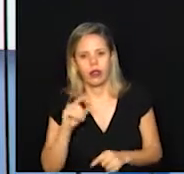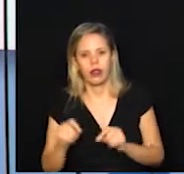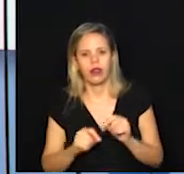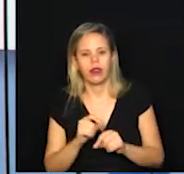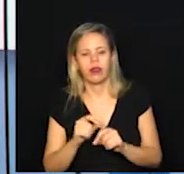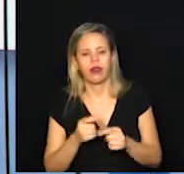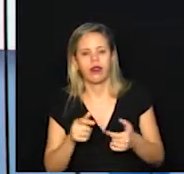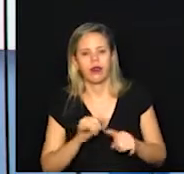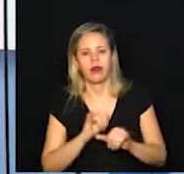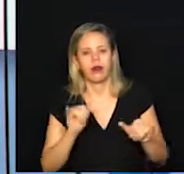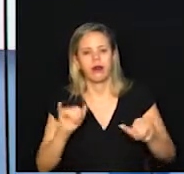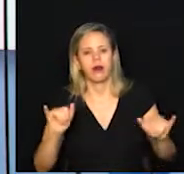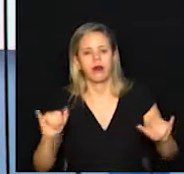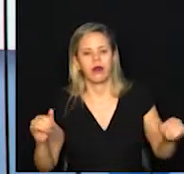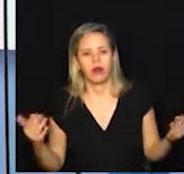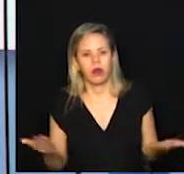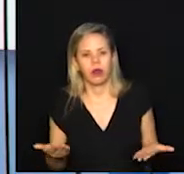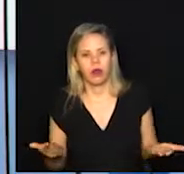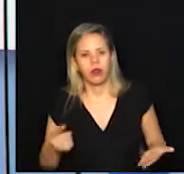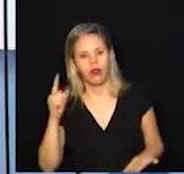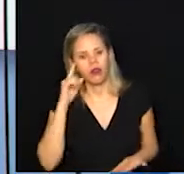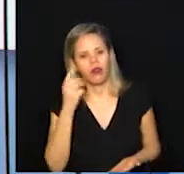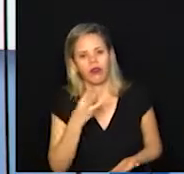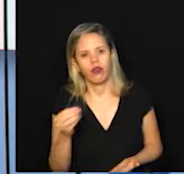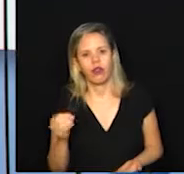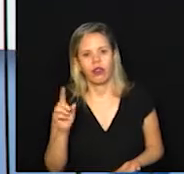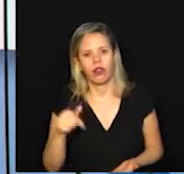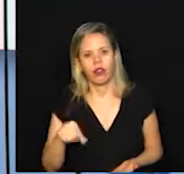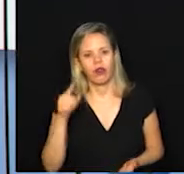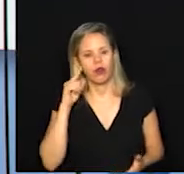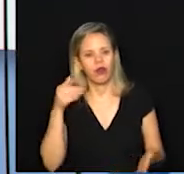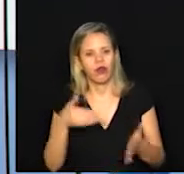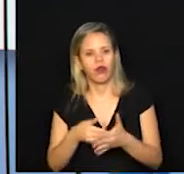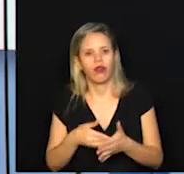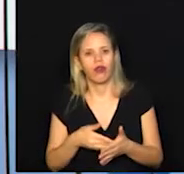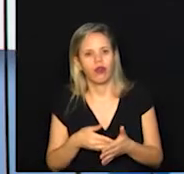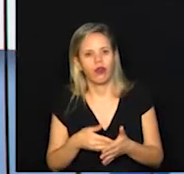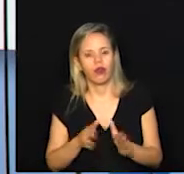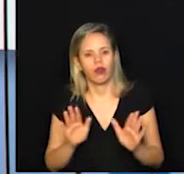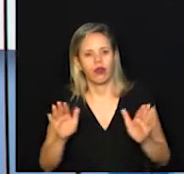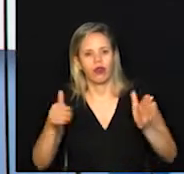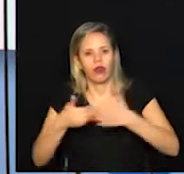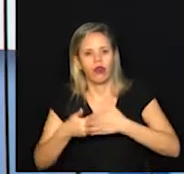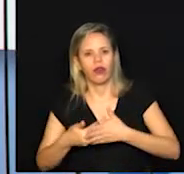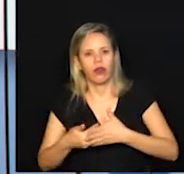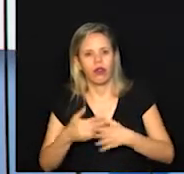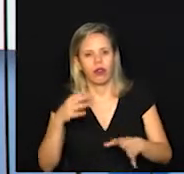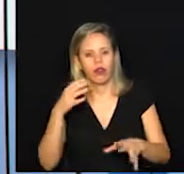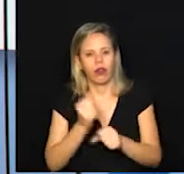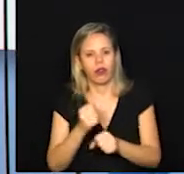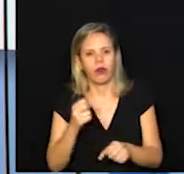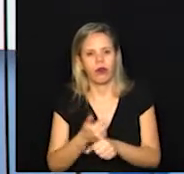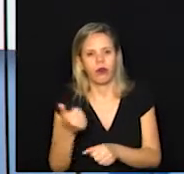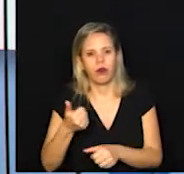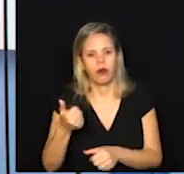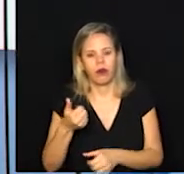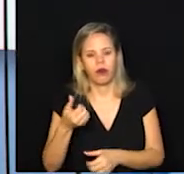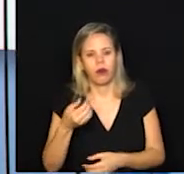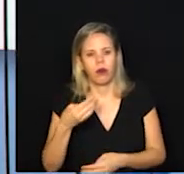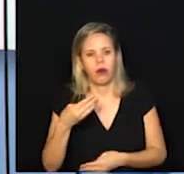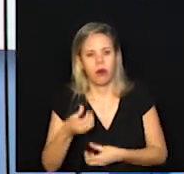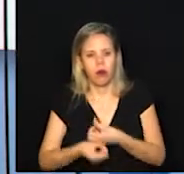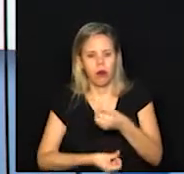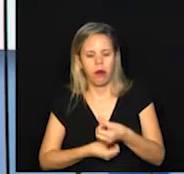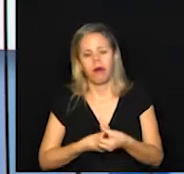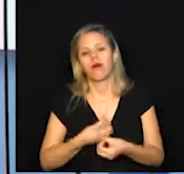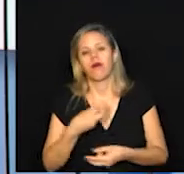ampla divulgação de que hoje, dia 30, é o último dia de fechamento das notas do primeiro bimestre.